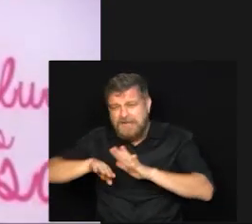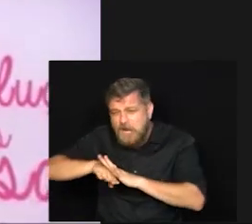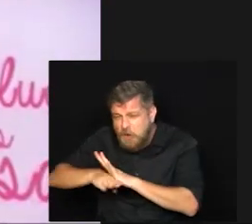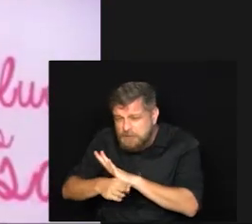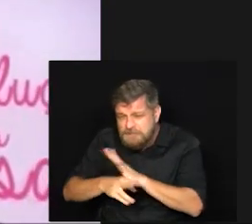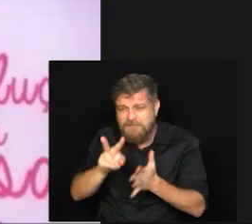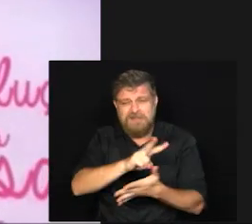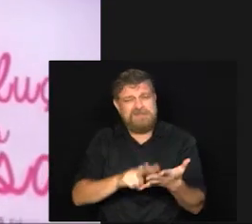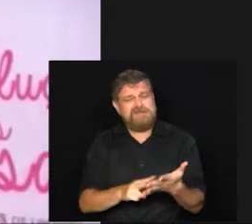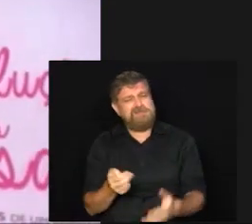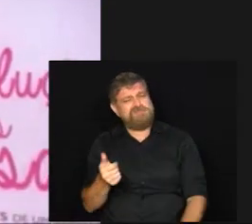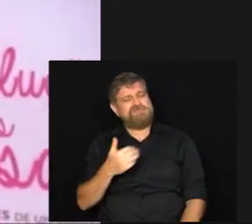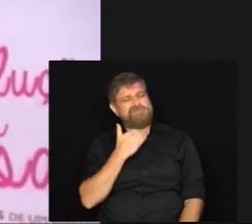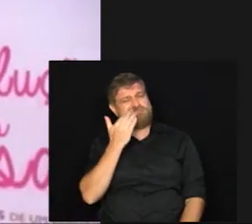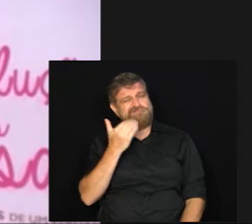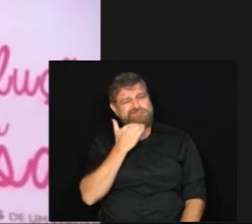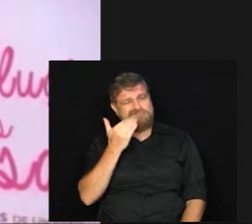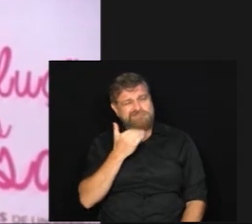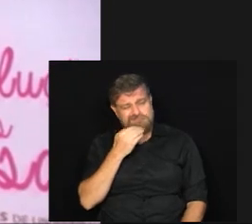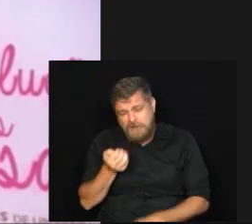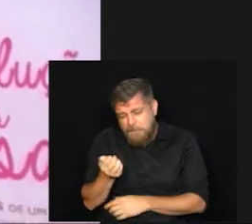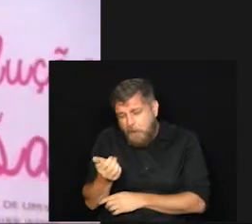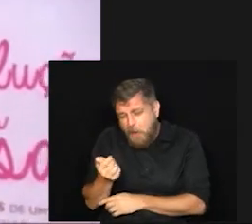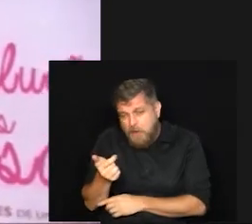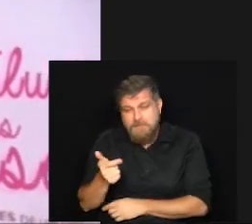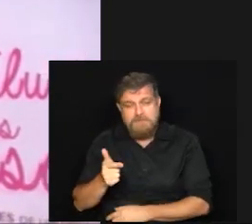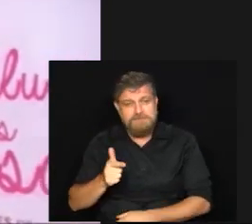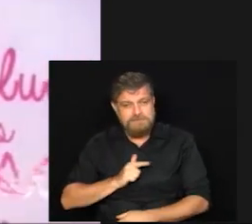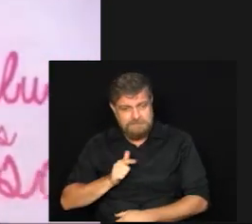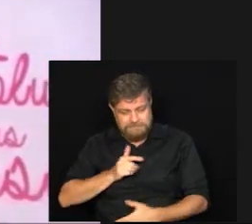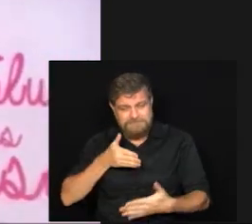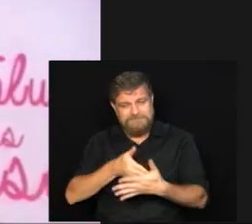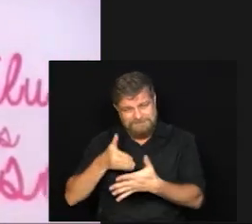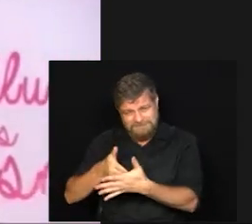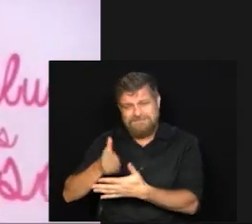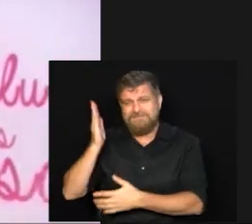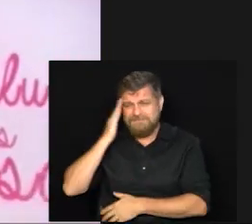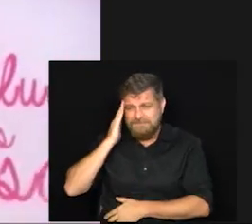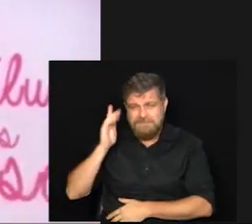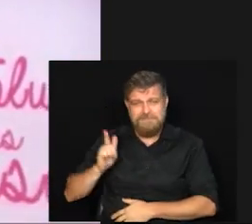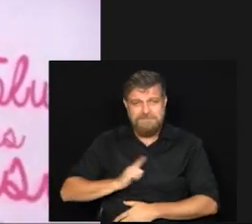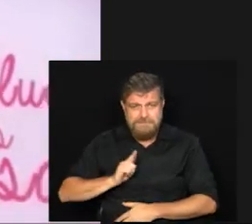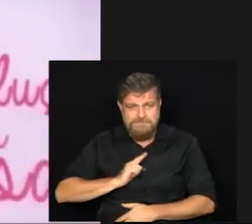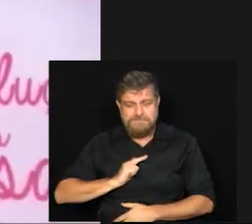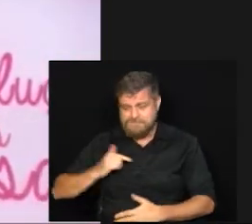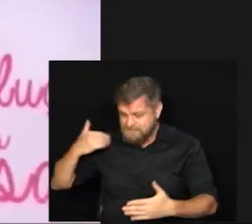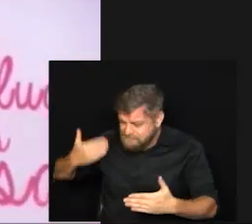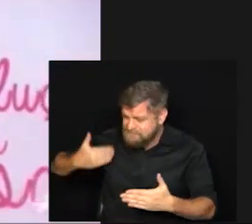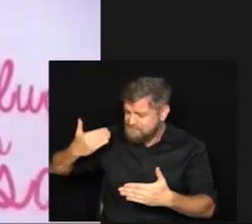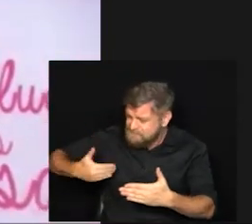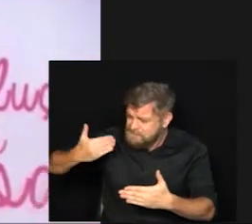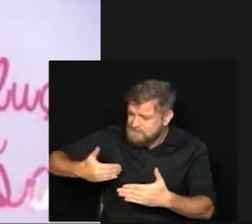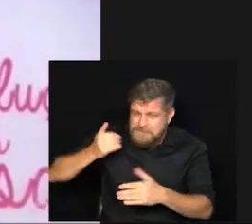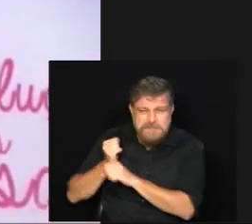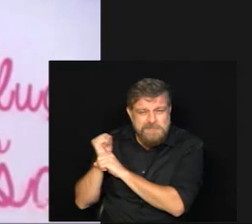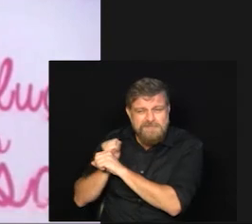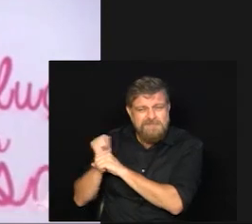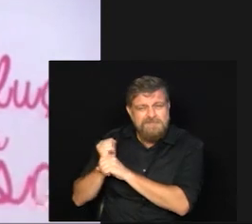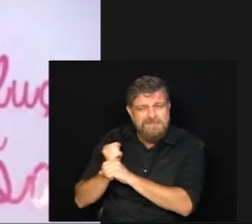da leitura e tem essa barreira, né? Então, a gente vem, ao longo desses anos,